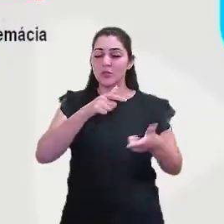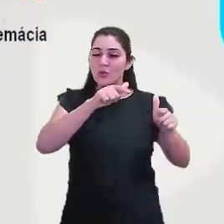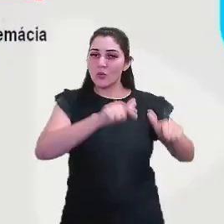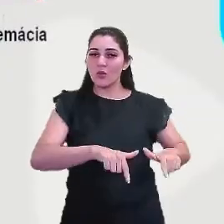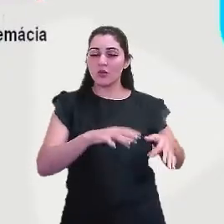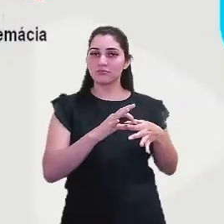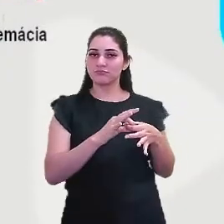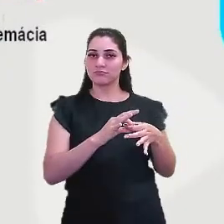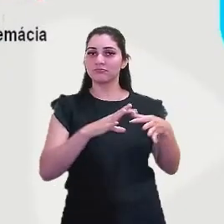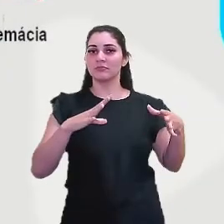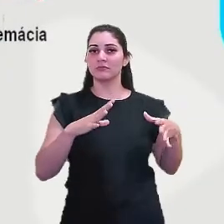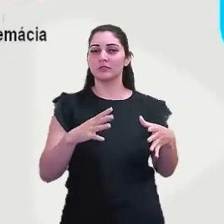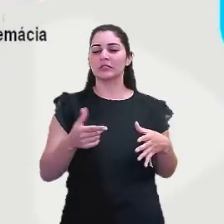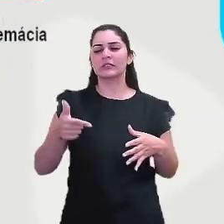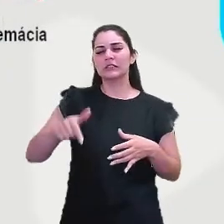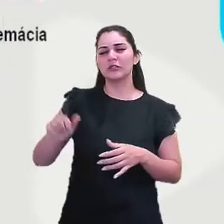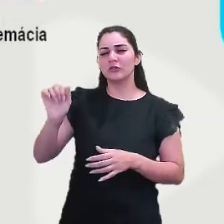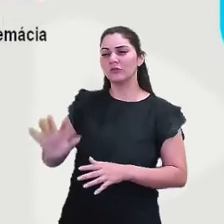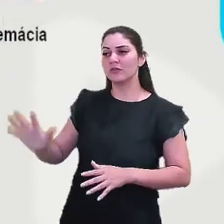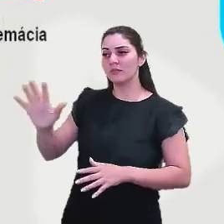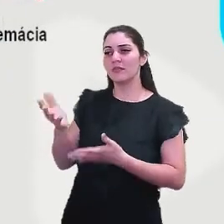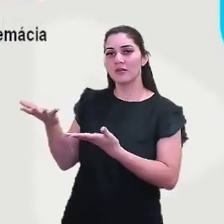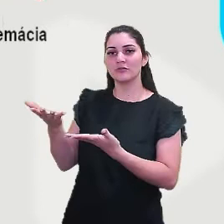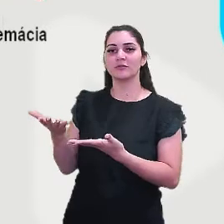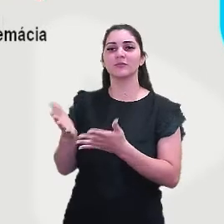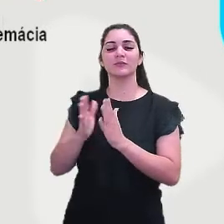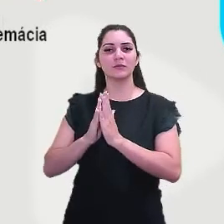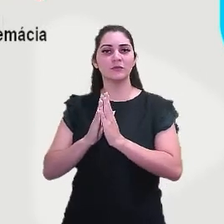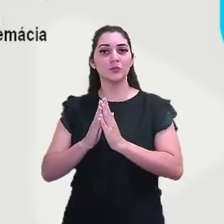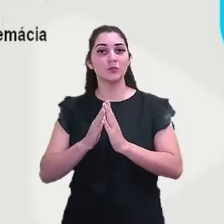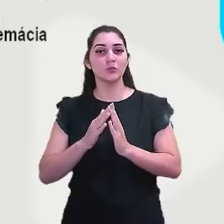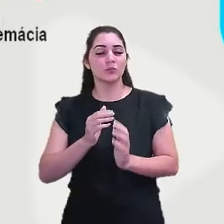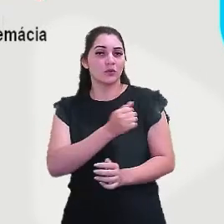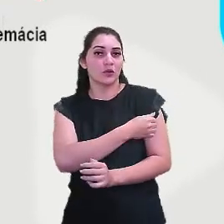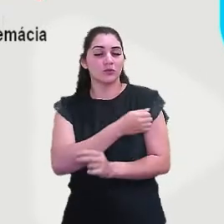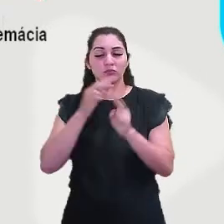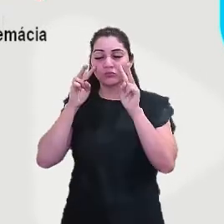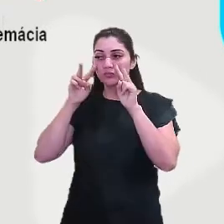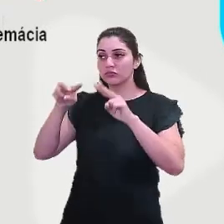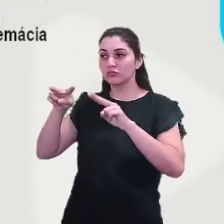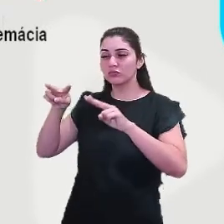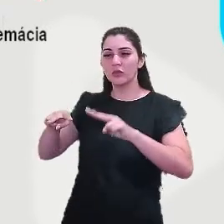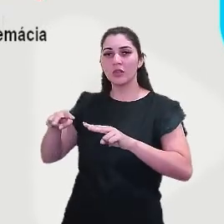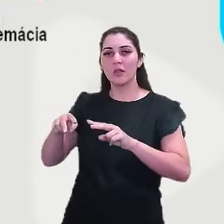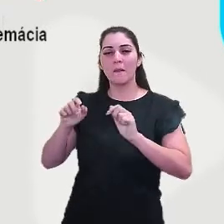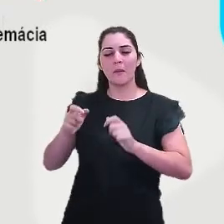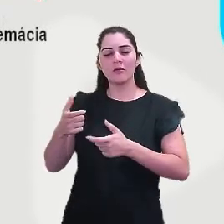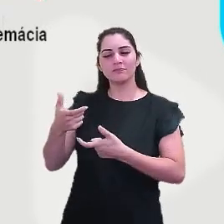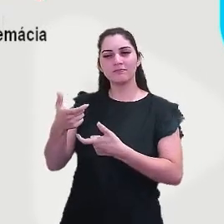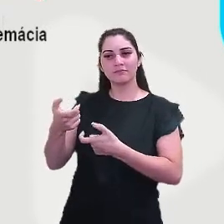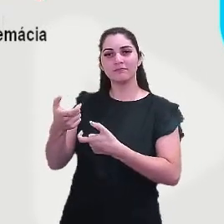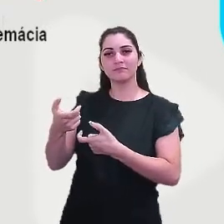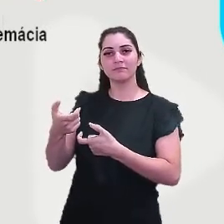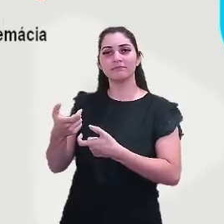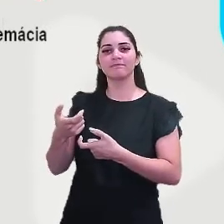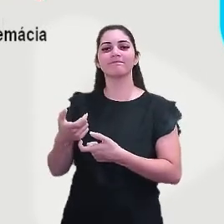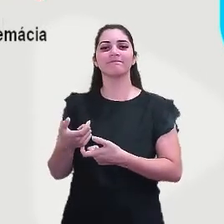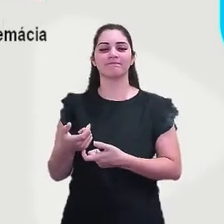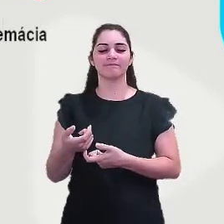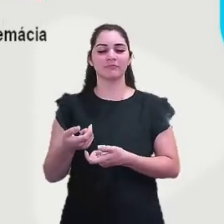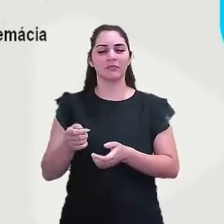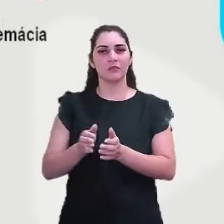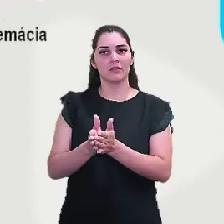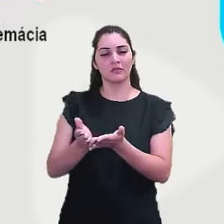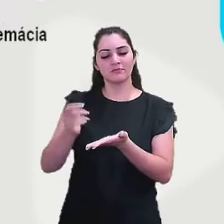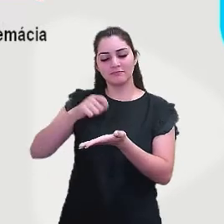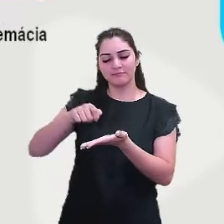por favor, produção. Perfeito, esse aluno visualiza isso aí, se for possível até printa, mas não deixa de registrar. Pega aí teu caco